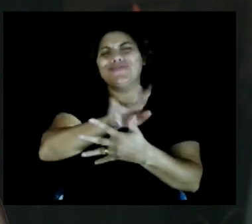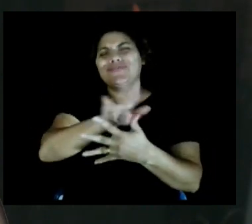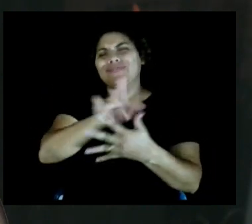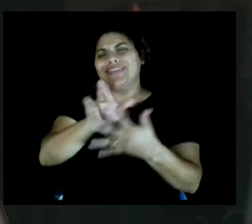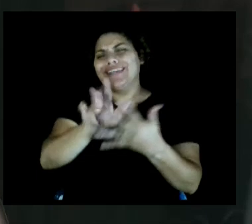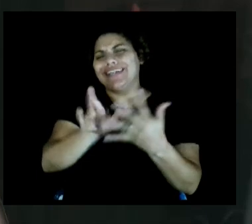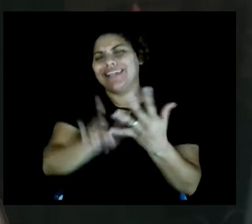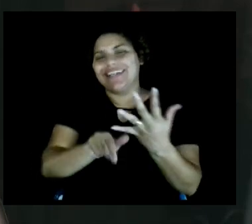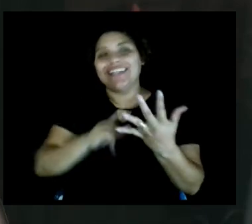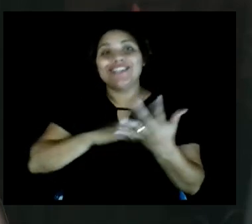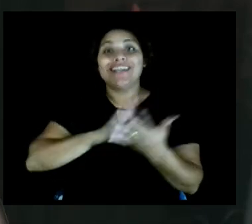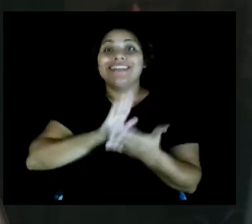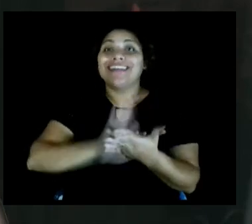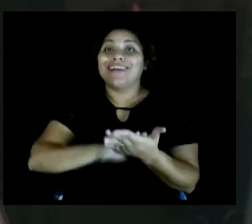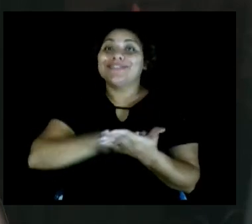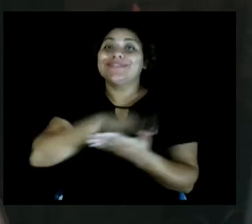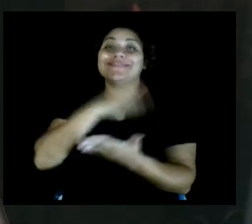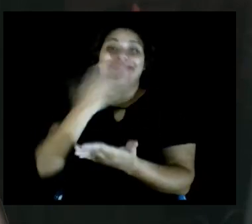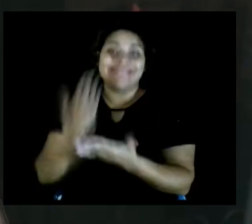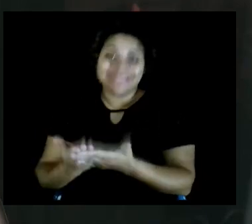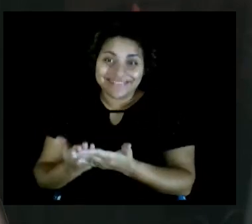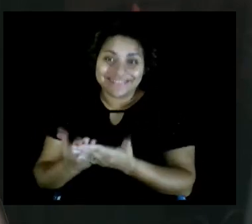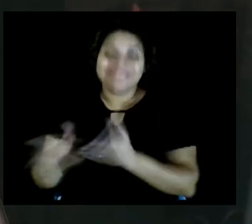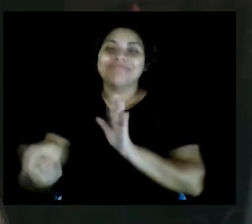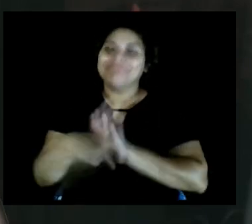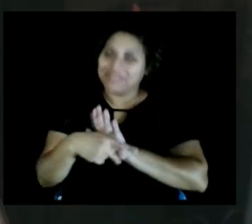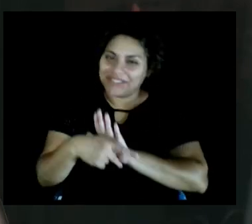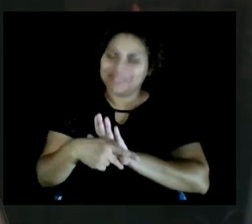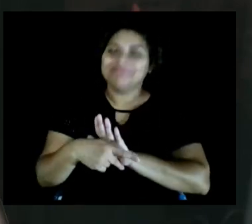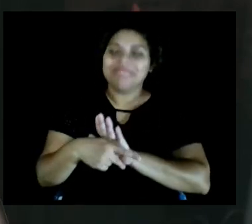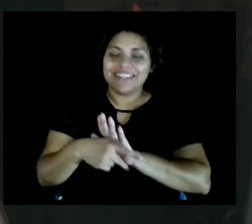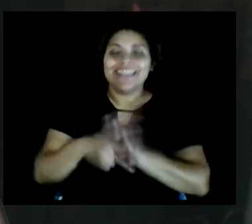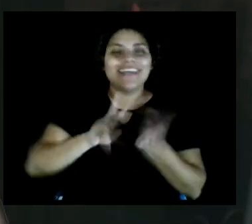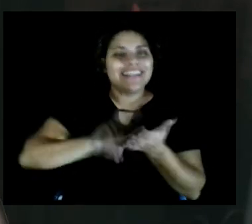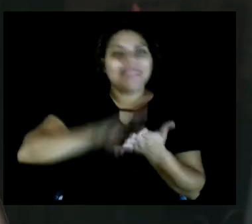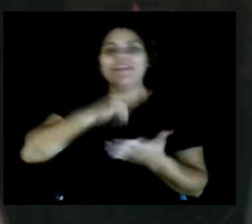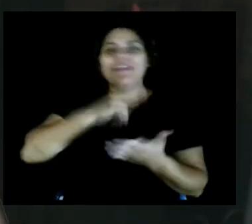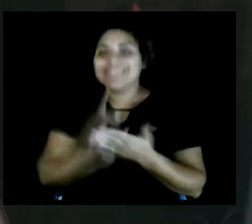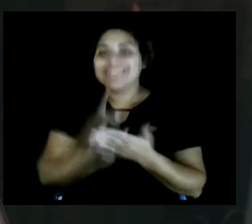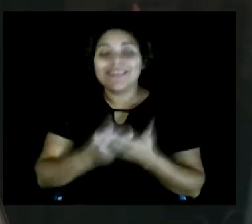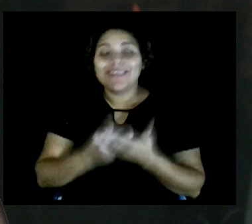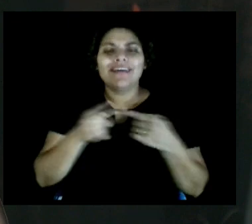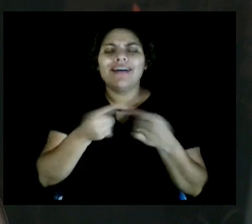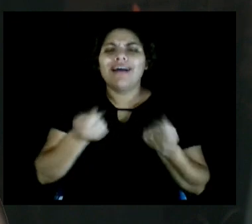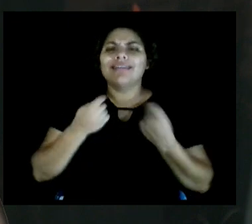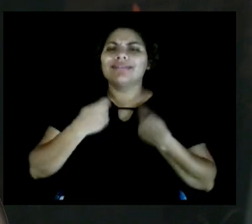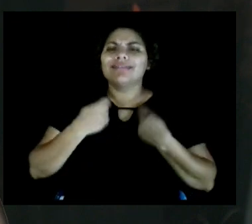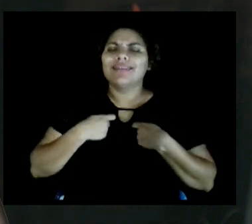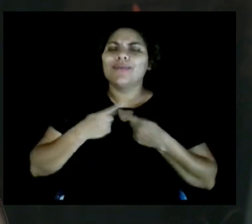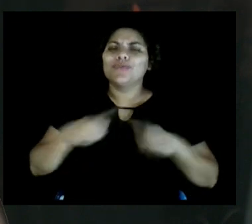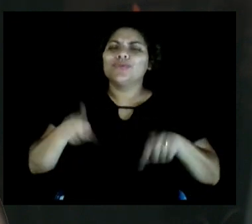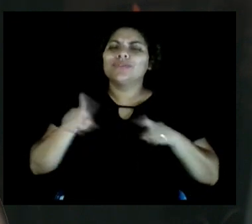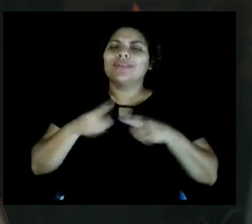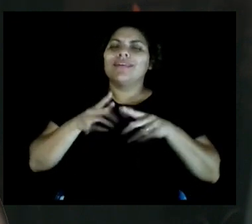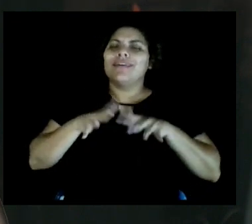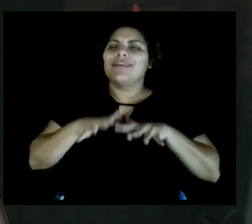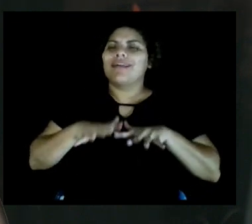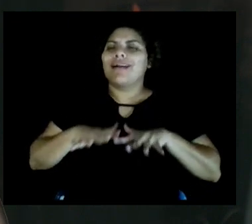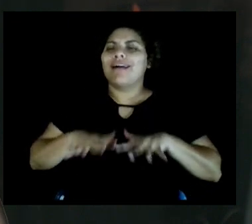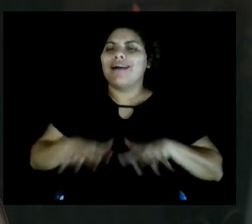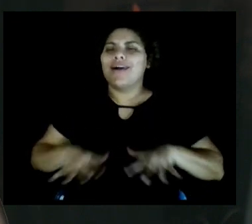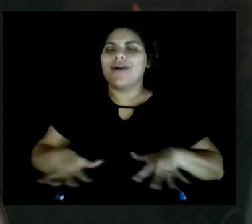das músicas, e as músicas eram mais calmas, mais tranquilas, e isso arremetia mais tranquilidade também. Eu acho